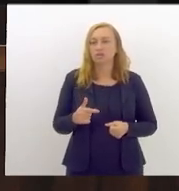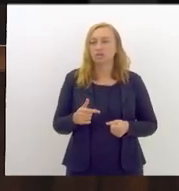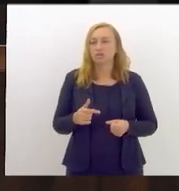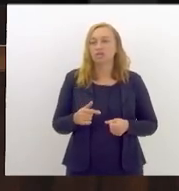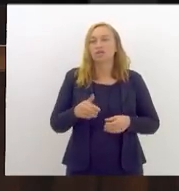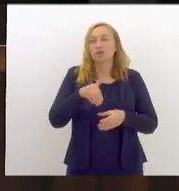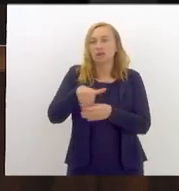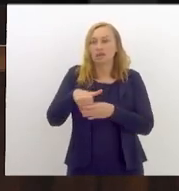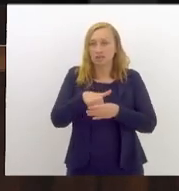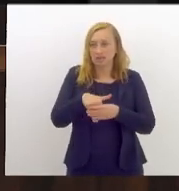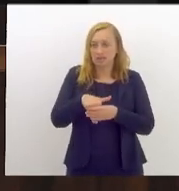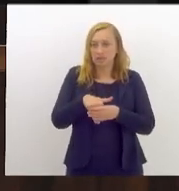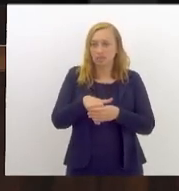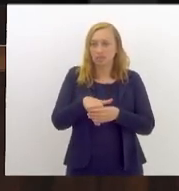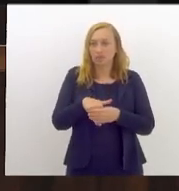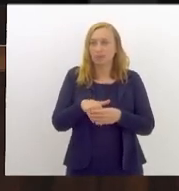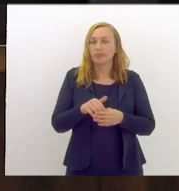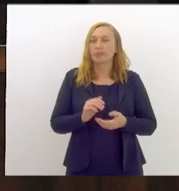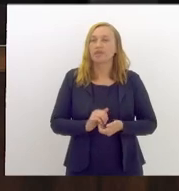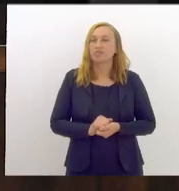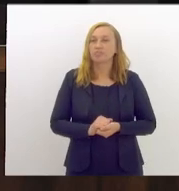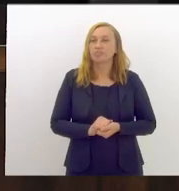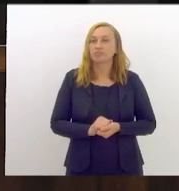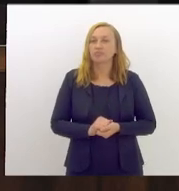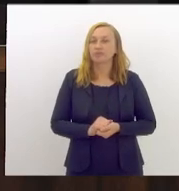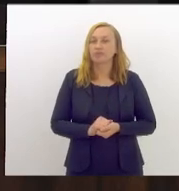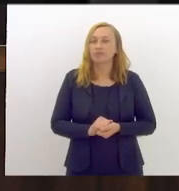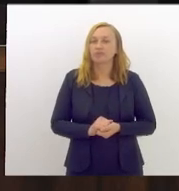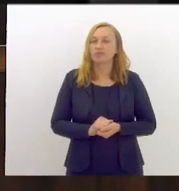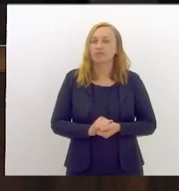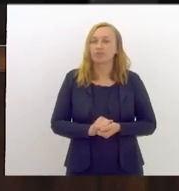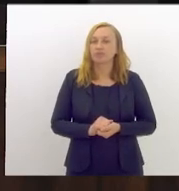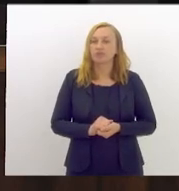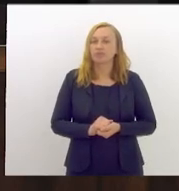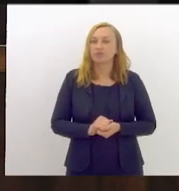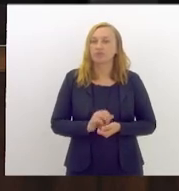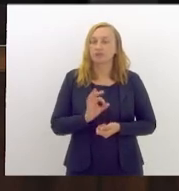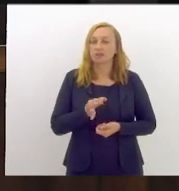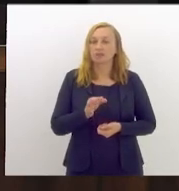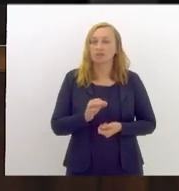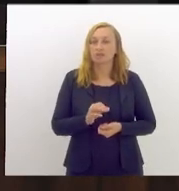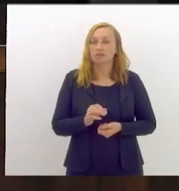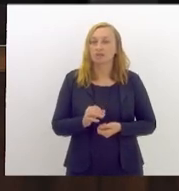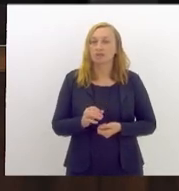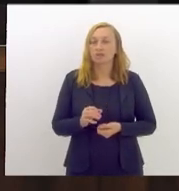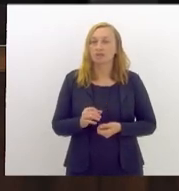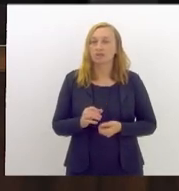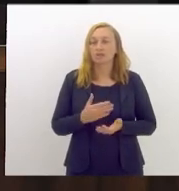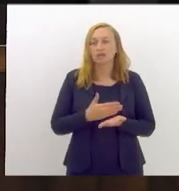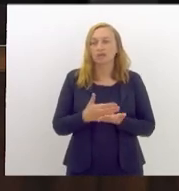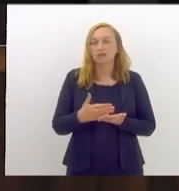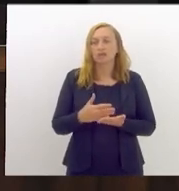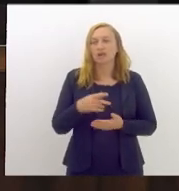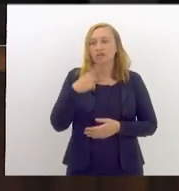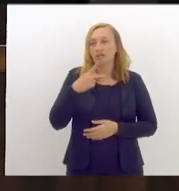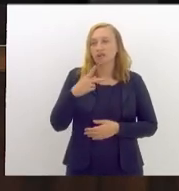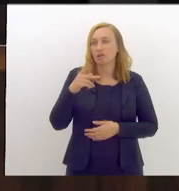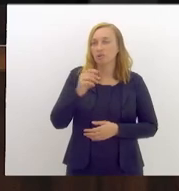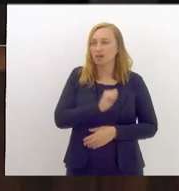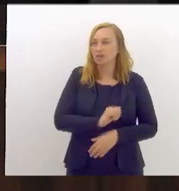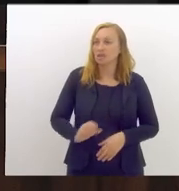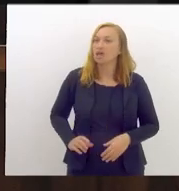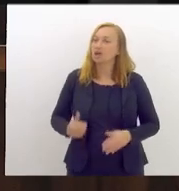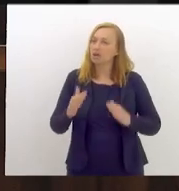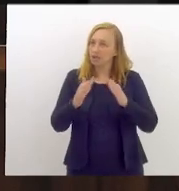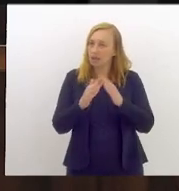data eleição é definitiva efetiva eu era inteirinho ele falou André eu tô nessa